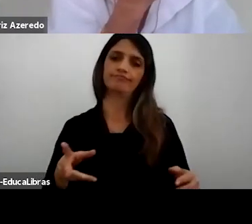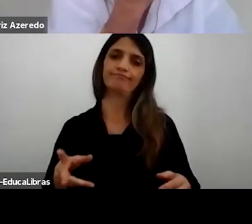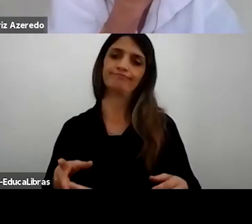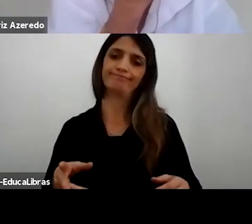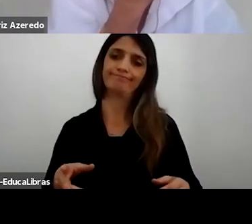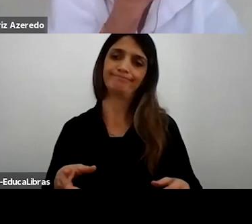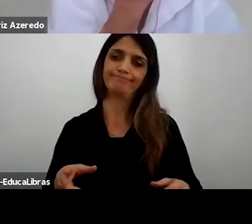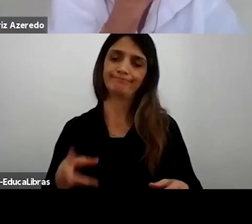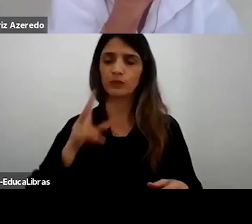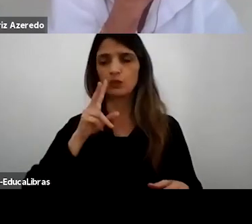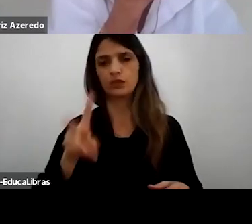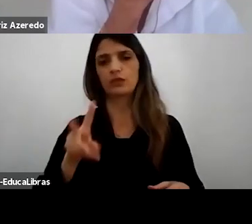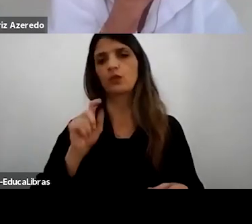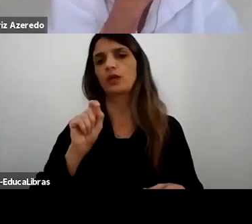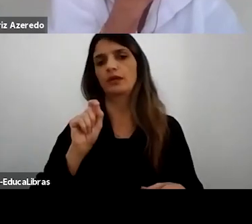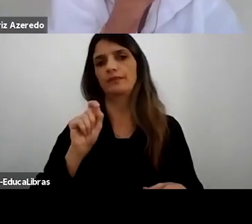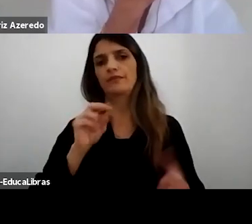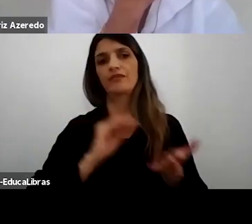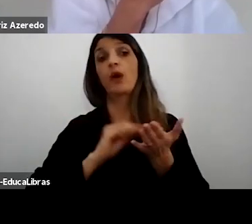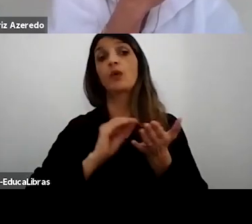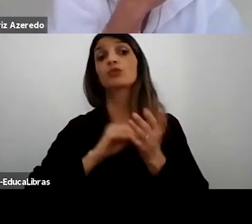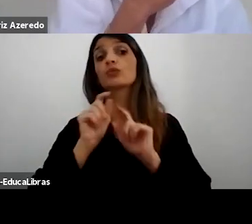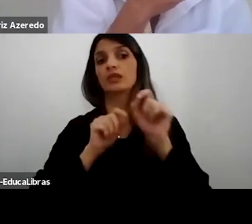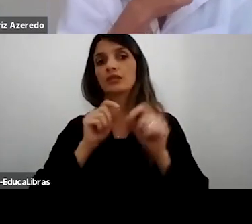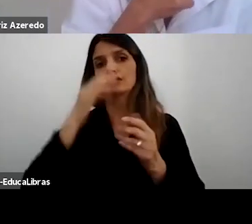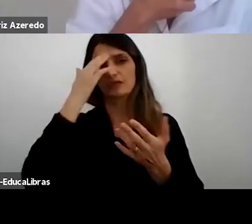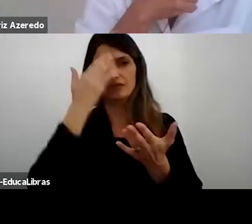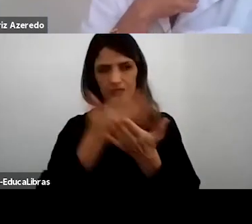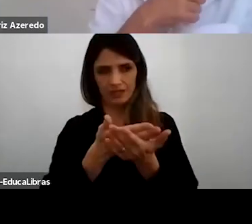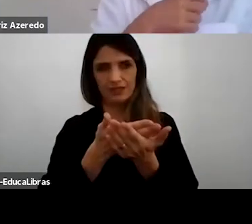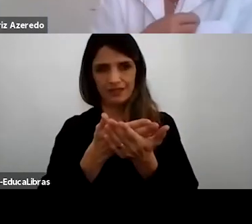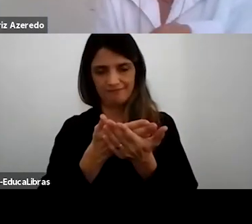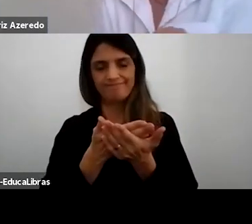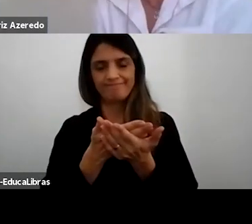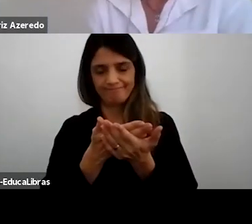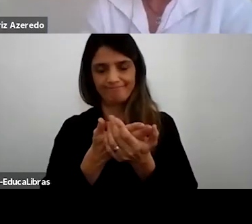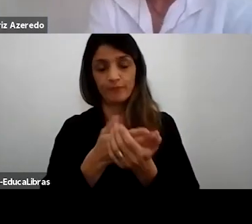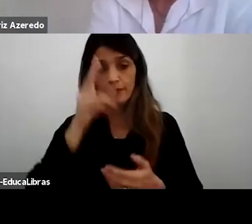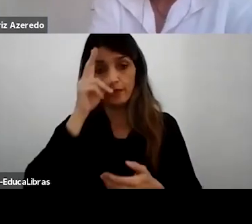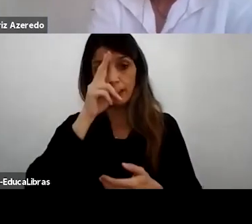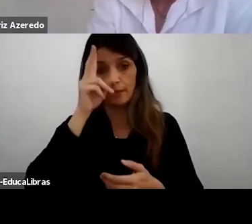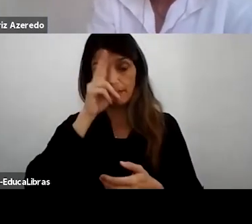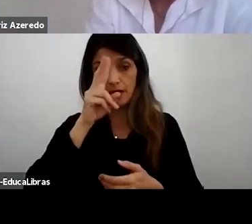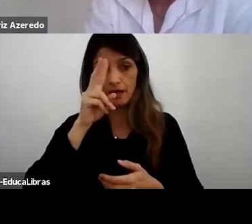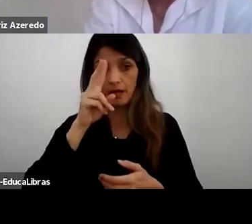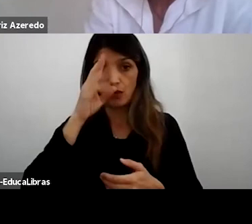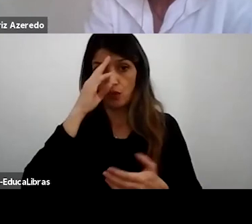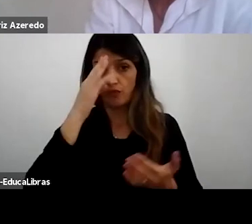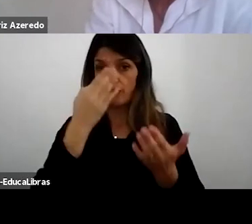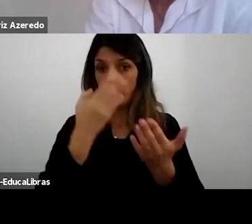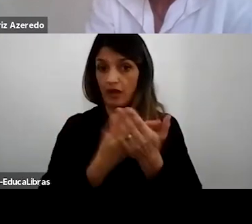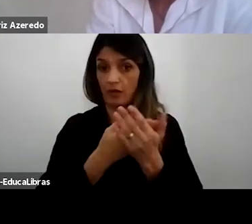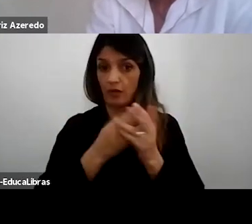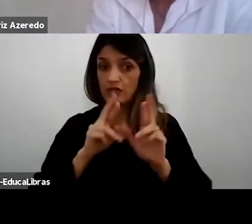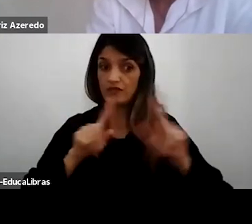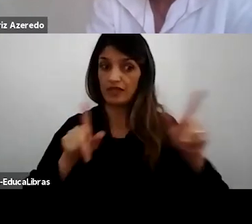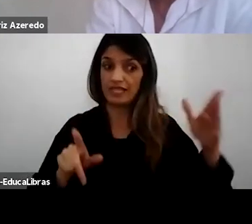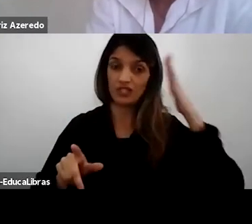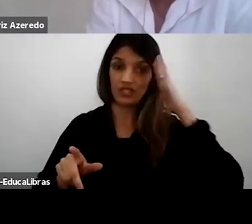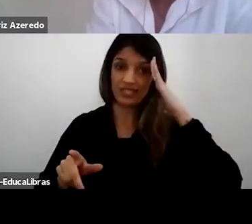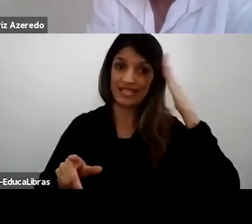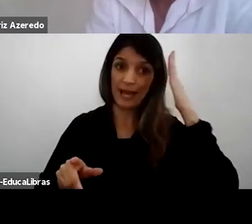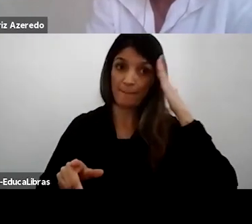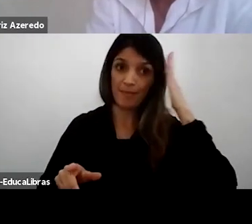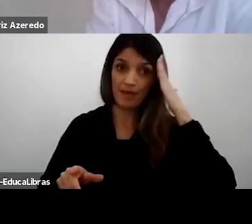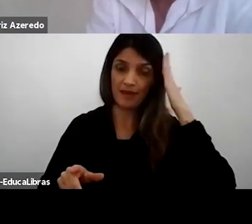a confiança. E eu queria lembrar a gente que confiar é diferente de saber.